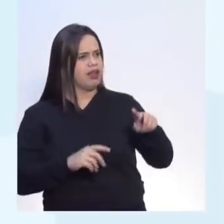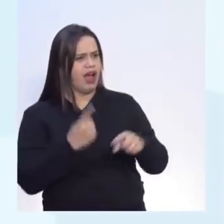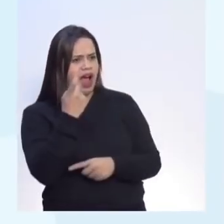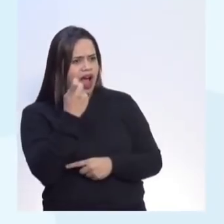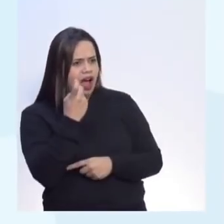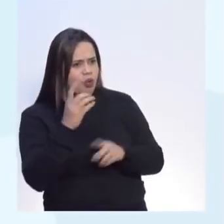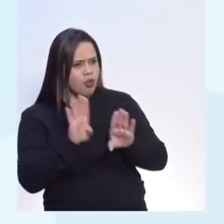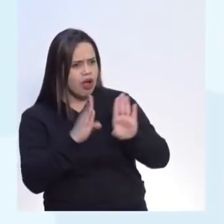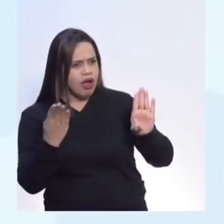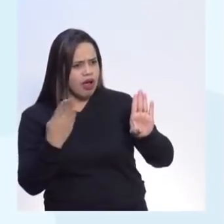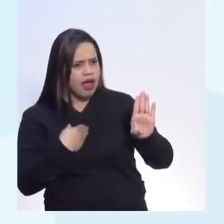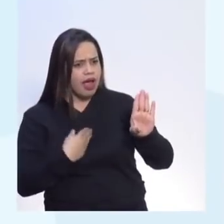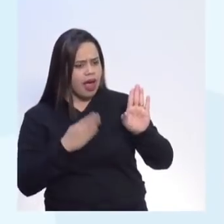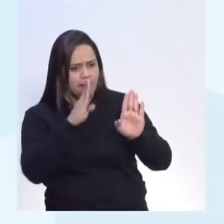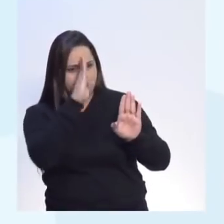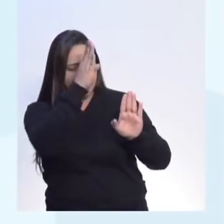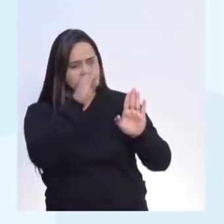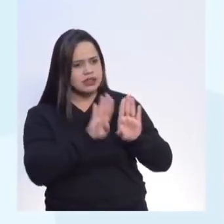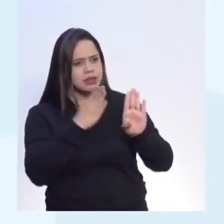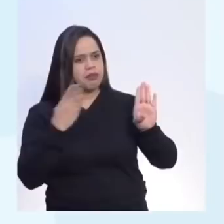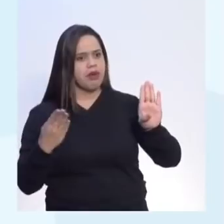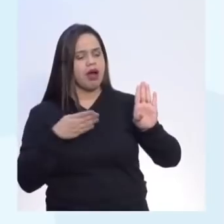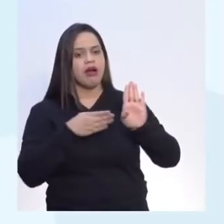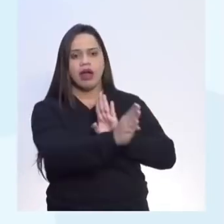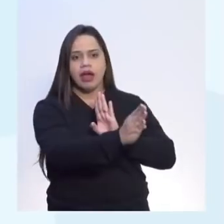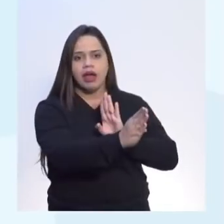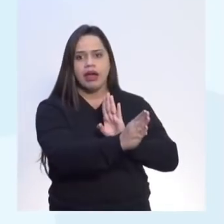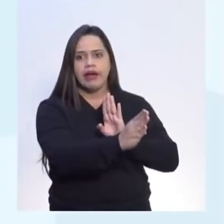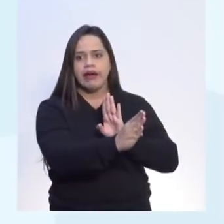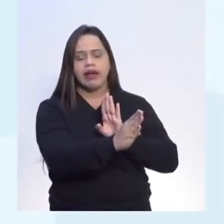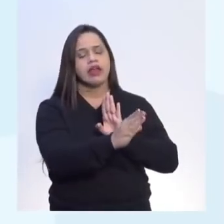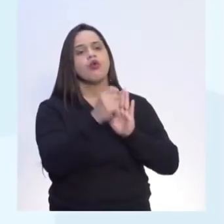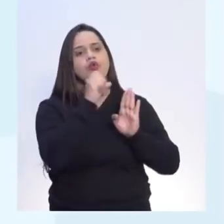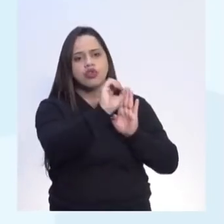de entrada. Por ela, o Visconde passou e só por